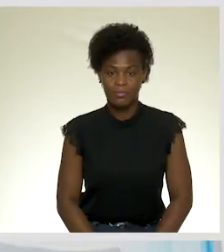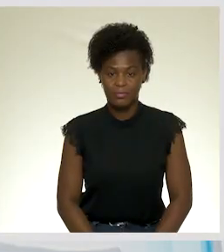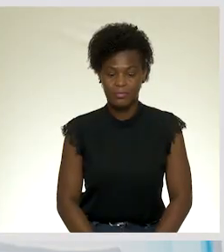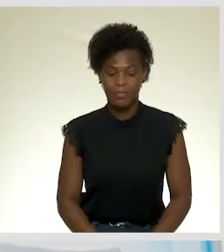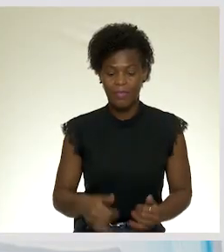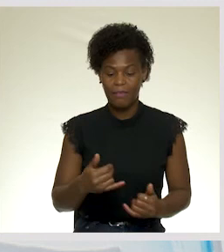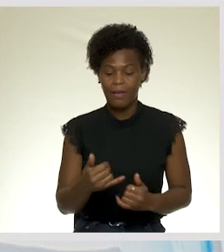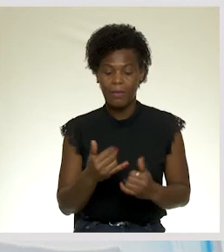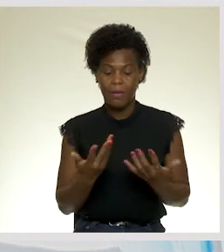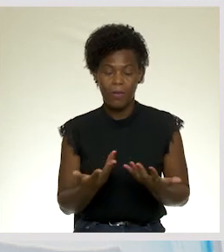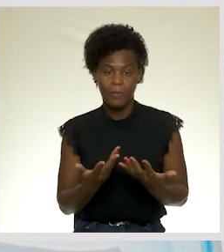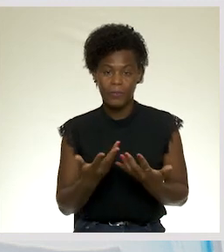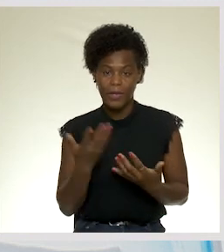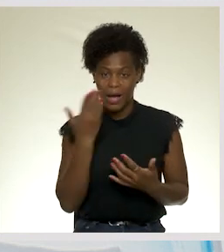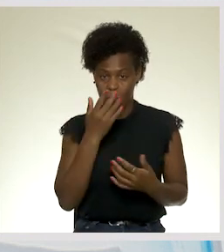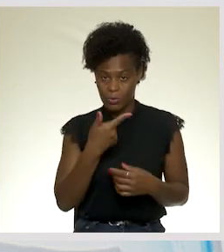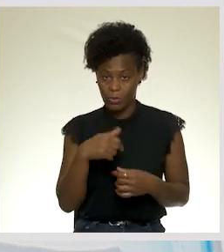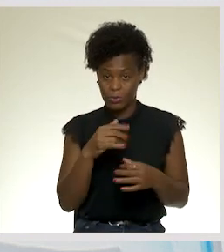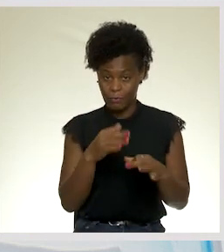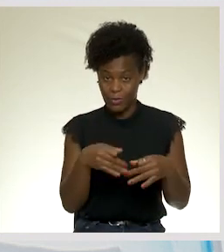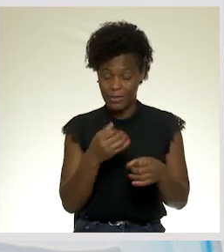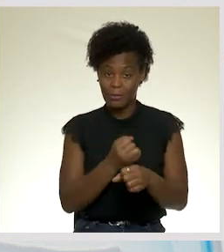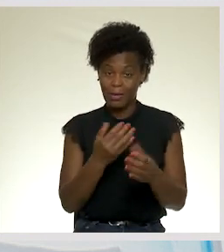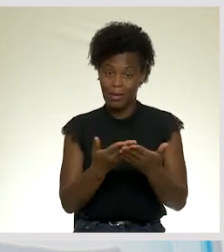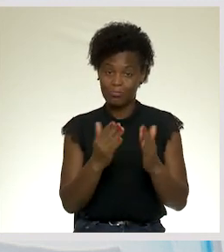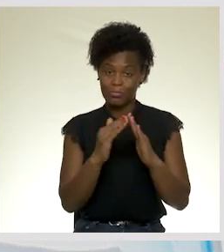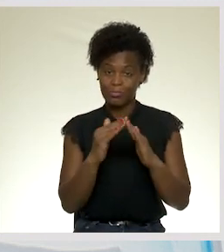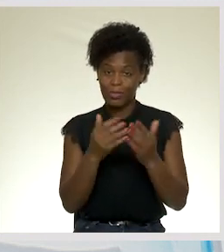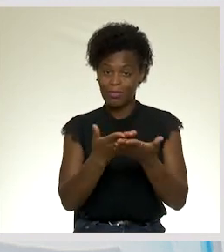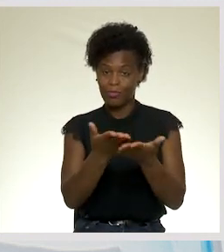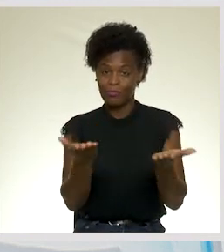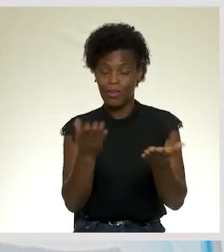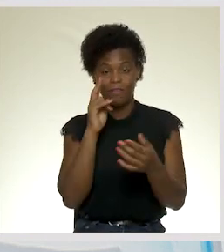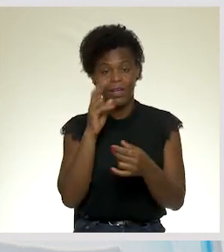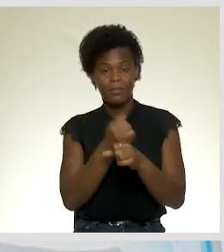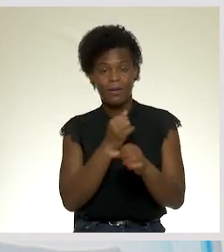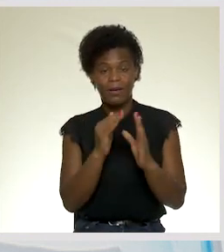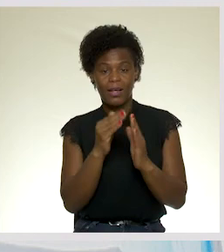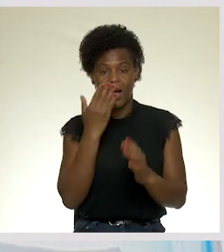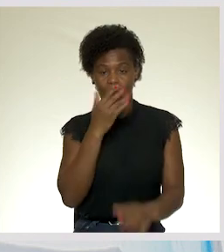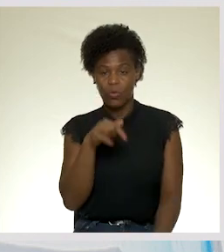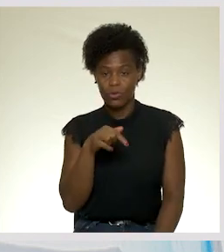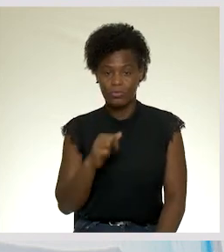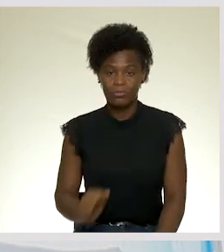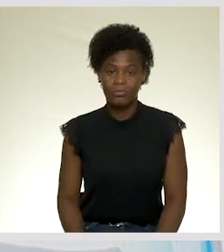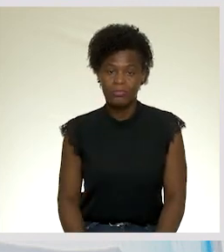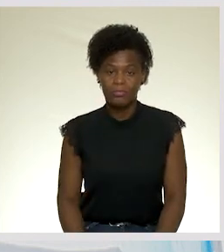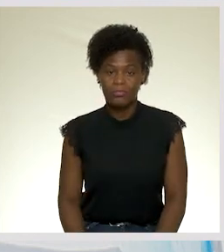Para finalizar a nossa aula, vamos ter um pequeno trabalho de casa. Vamos ver o nosso TPC para a aula de